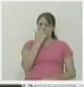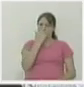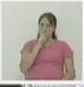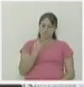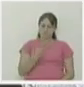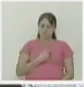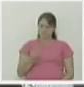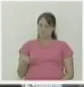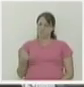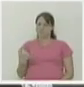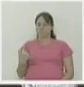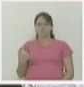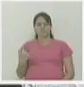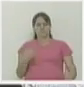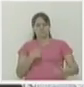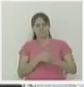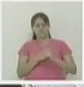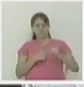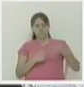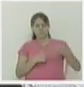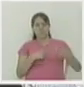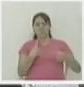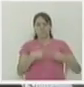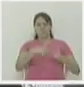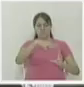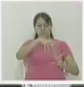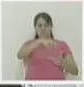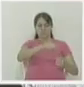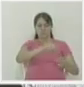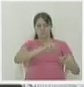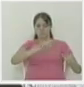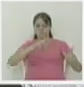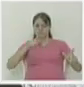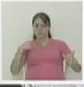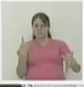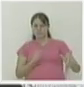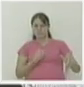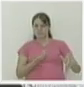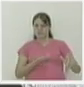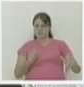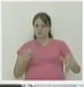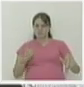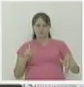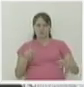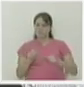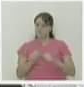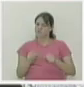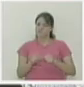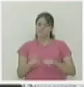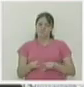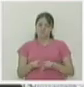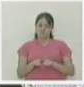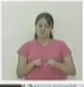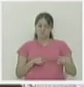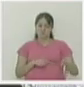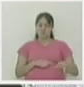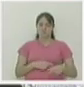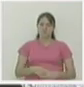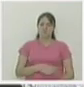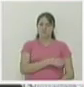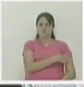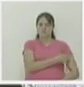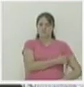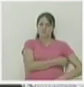porque não somos como os outros, porque não fazemos como os outros, porque não vivemos a moda dos